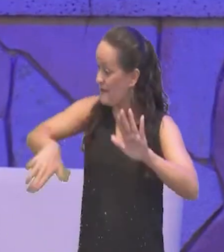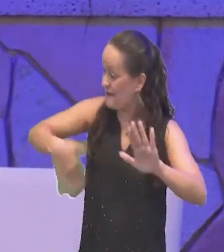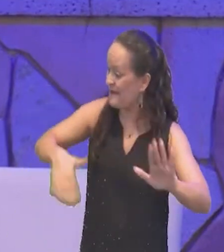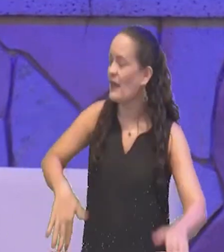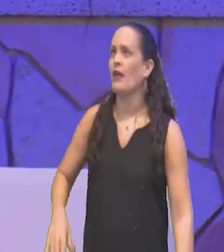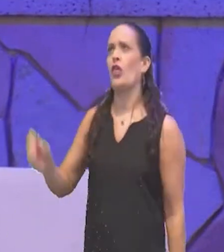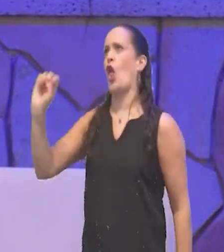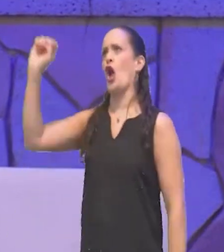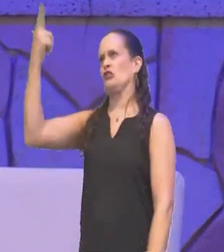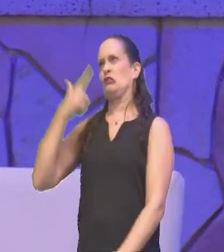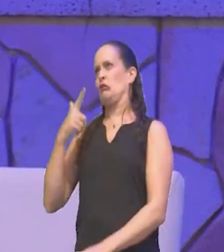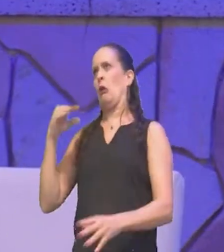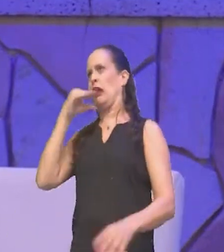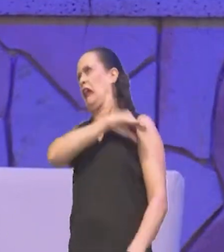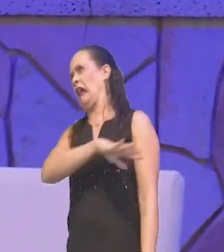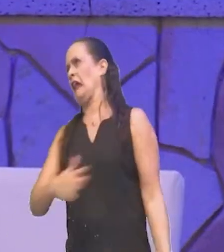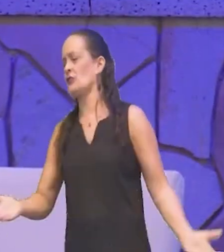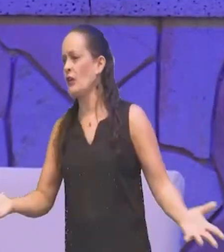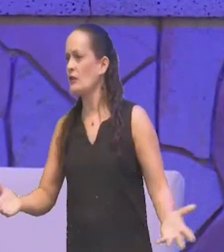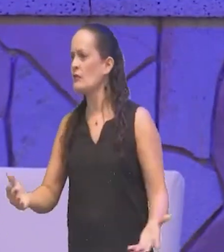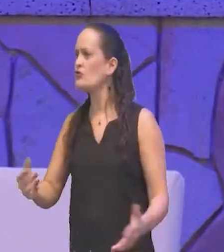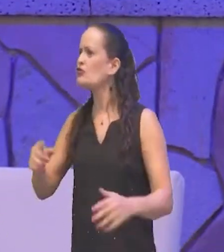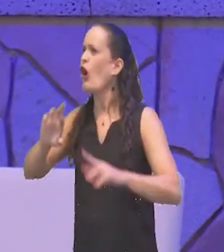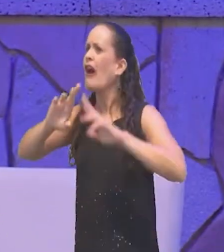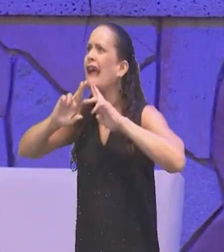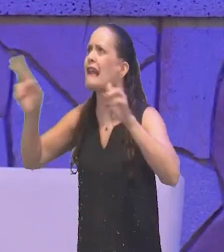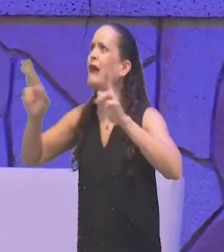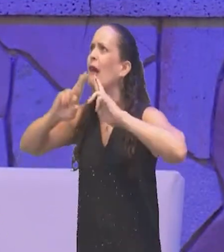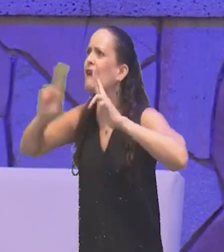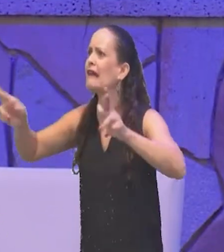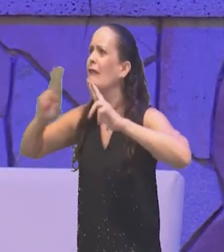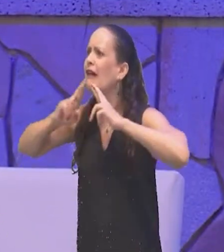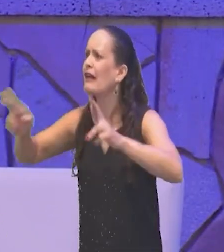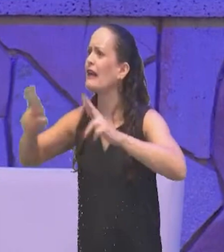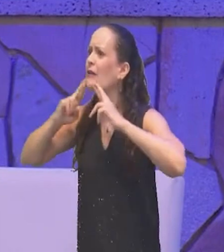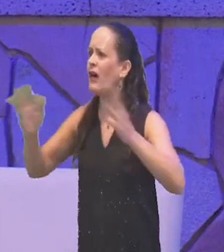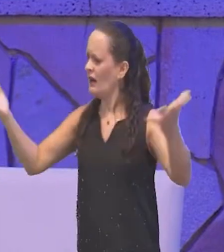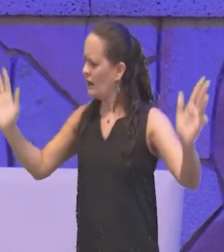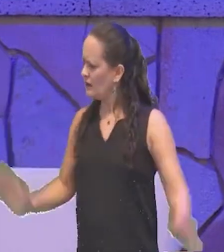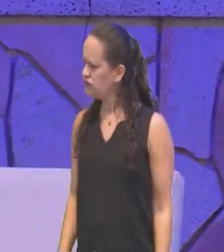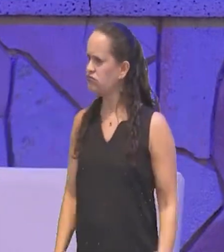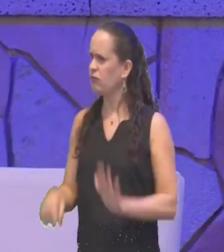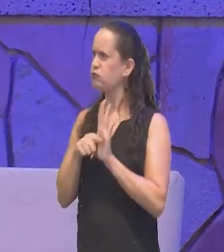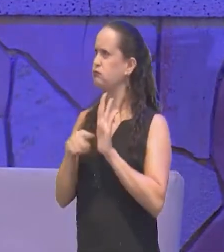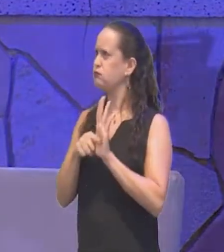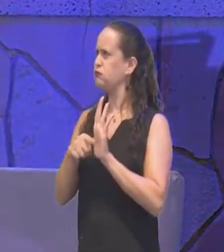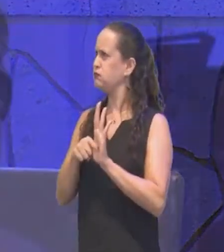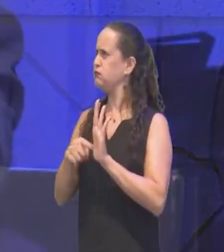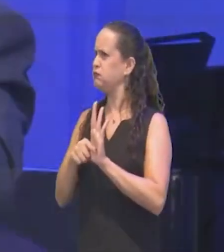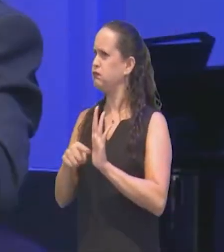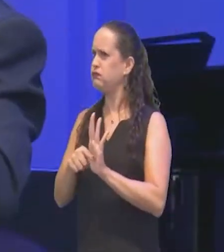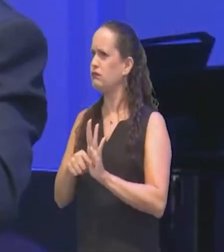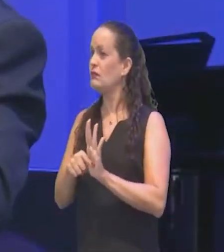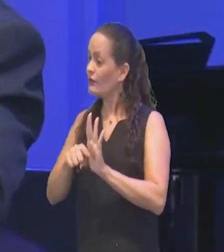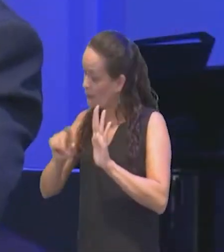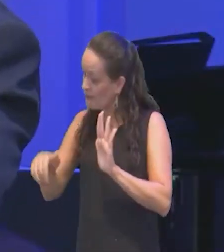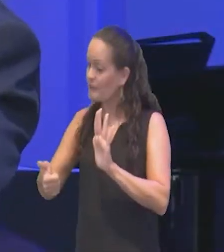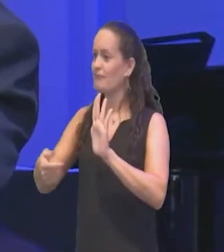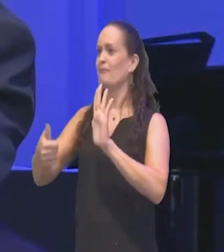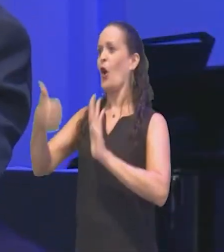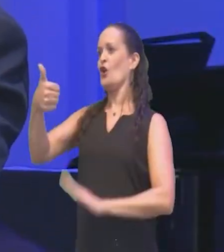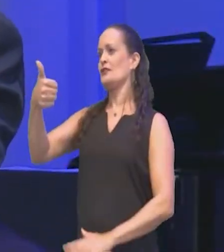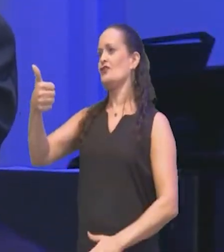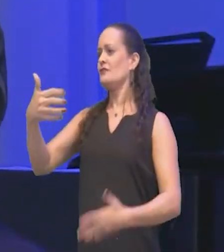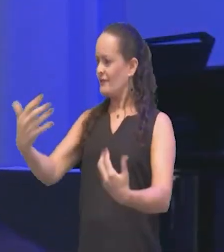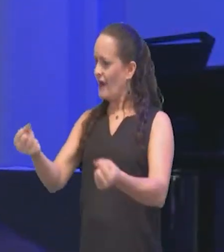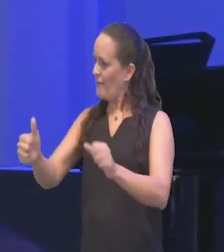queimar a pele. Pai, vamos sair para passear, não temos recurso, o dinheiro acabou. Meus amados, é muito pessimismo,